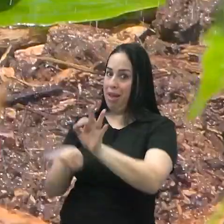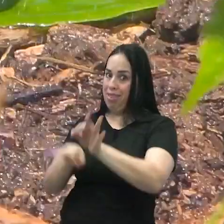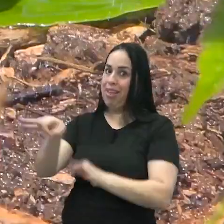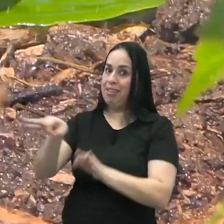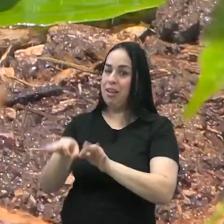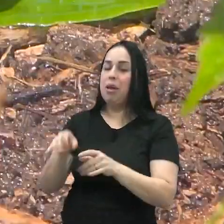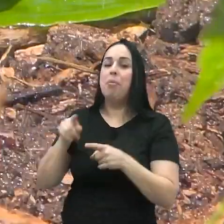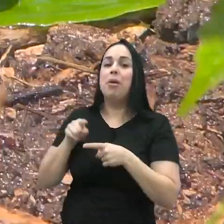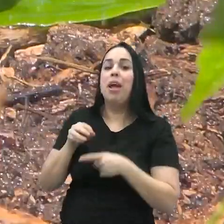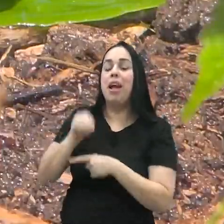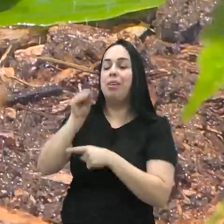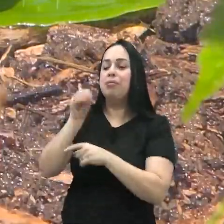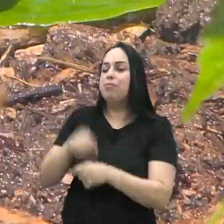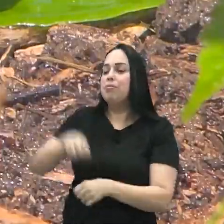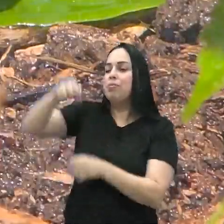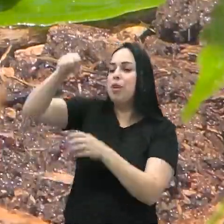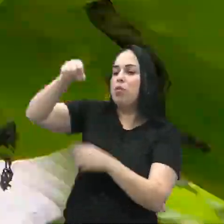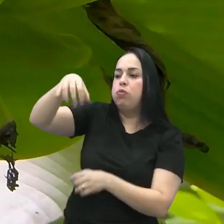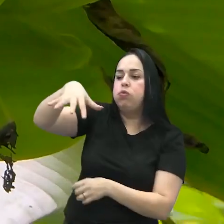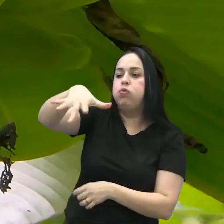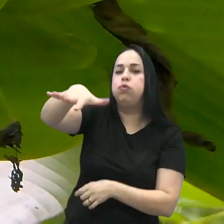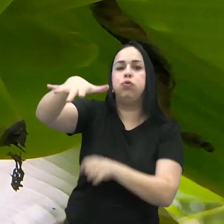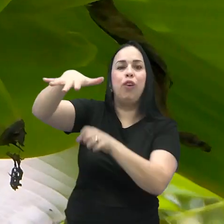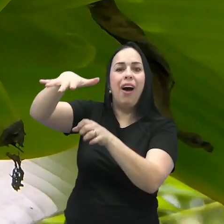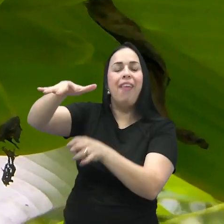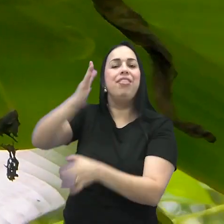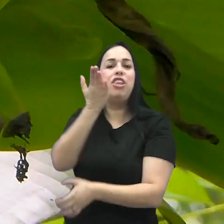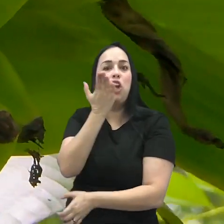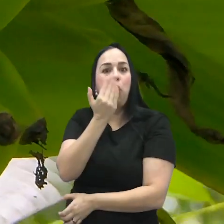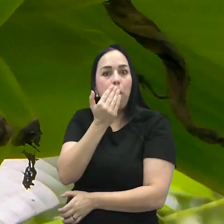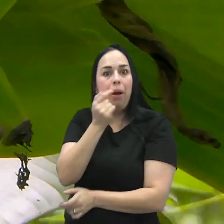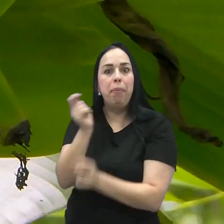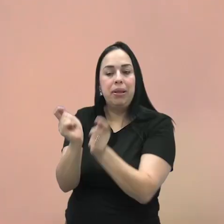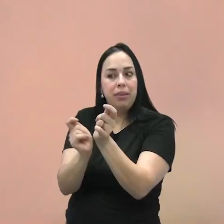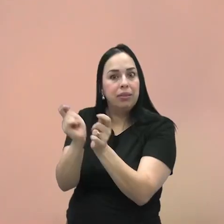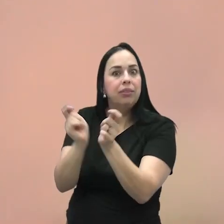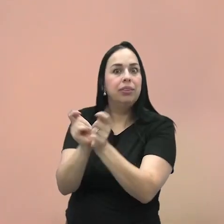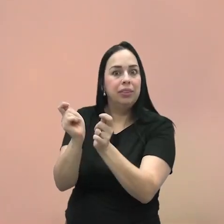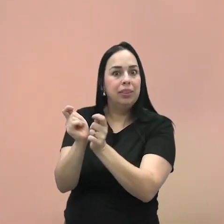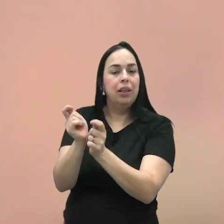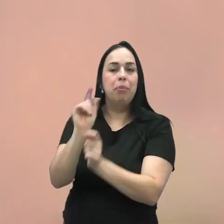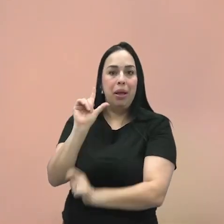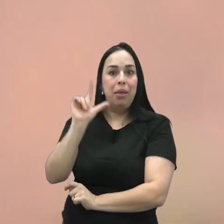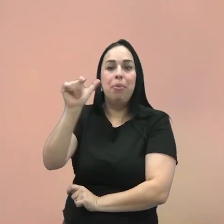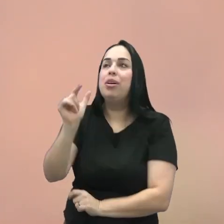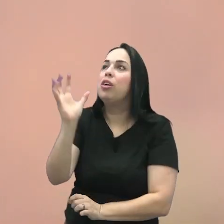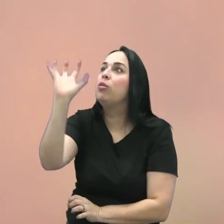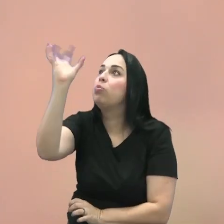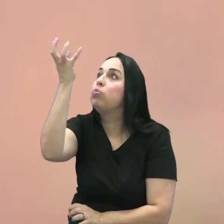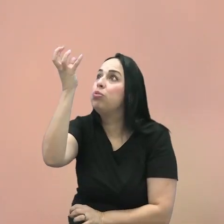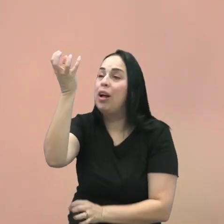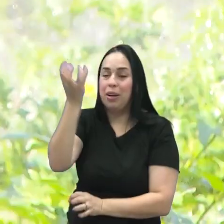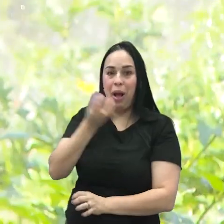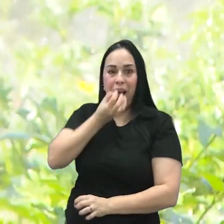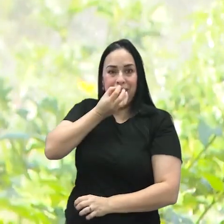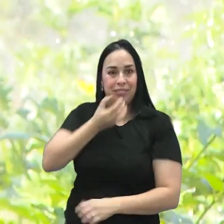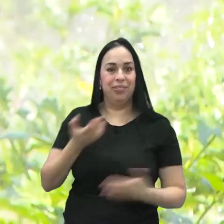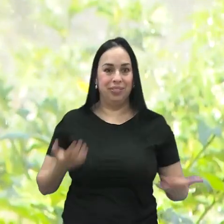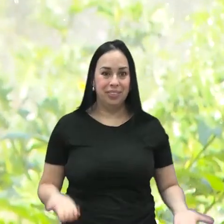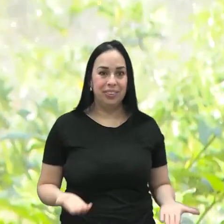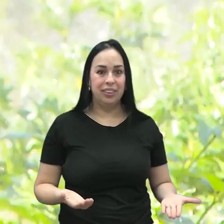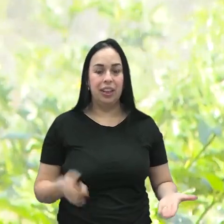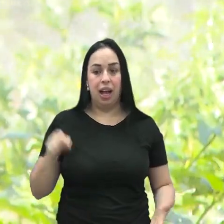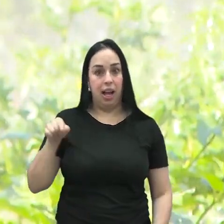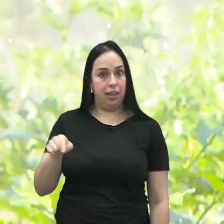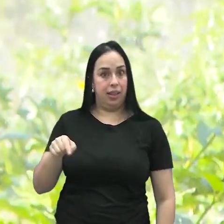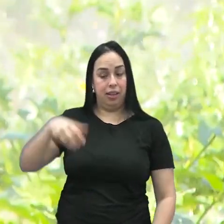É a base da produção de alimentos que precisa ser bem administrada para garantir as colheitas. Aqui a